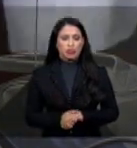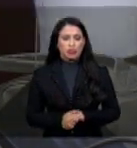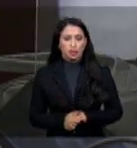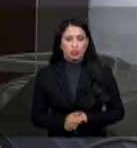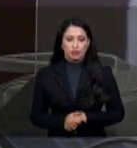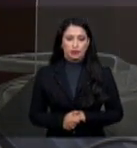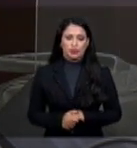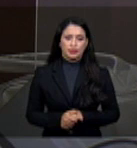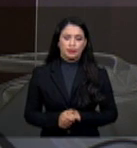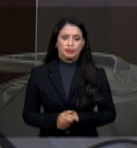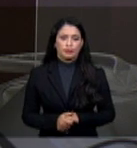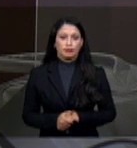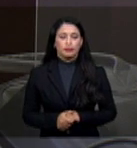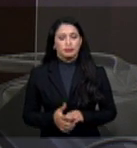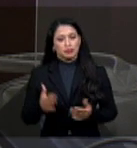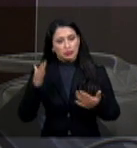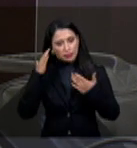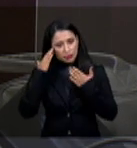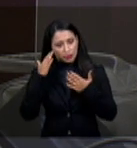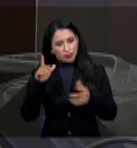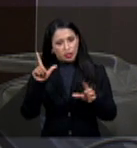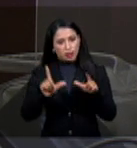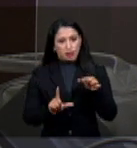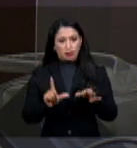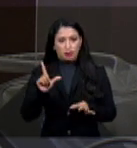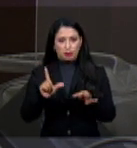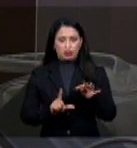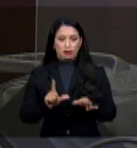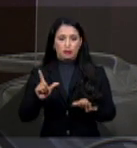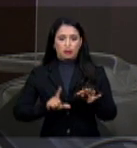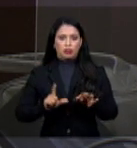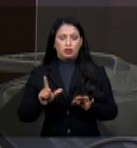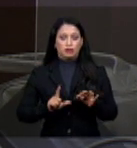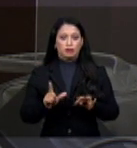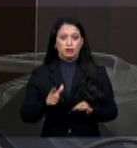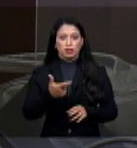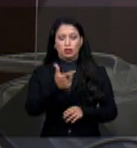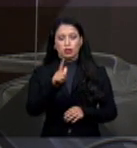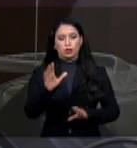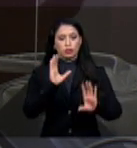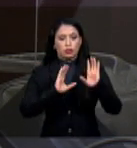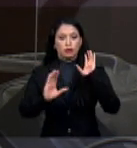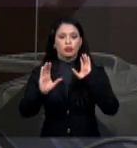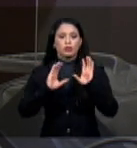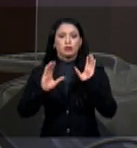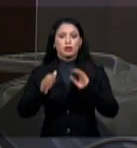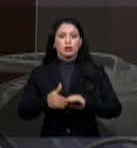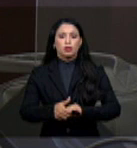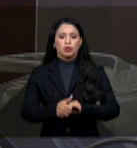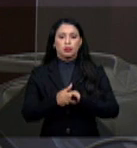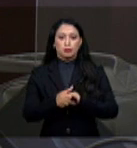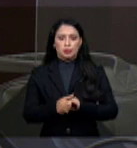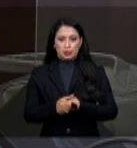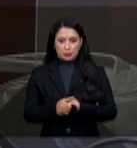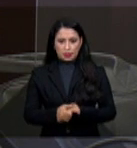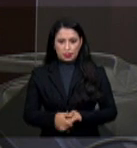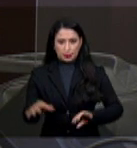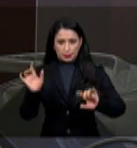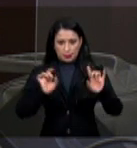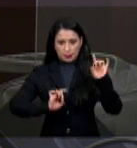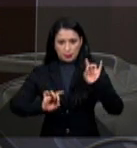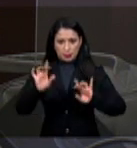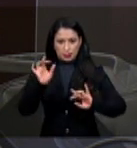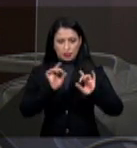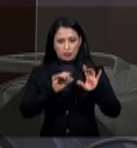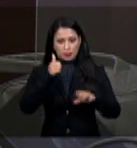e Ellen Grace. Justiça ou qualquer outro. Advogada Samara Pataxó tem pele morena